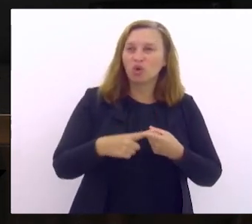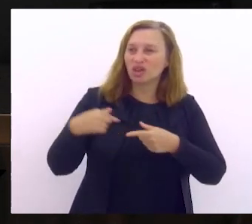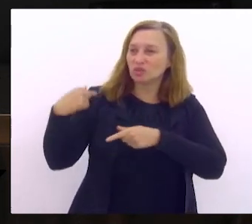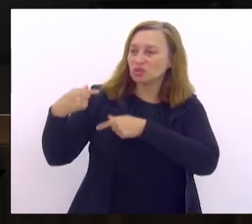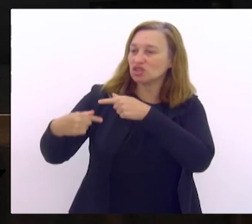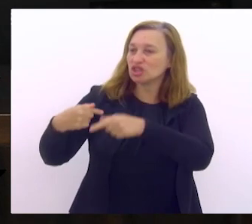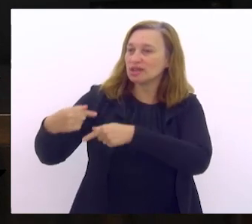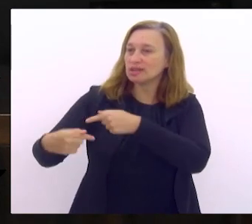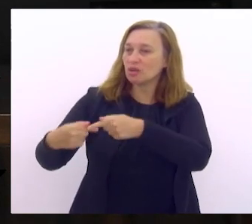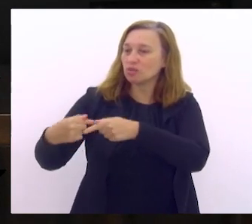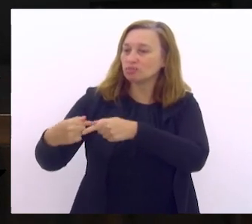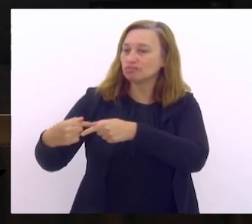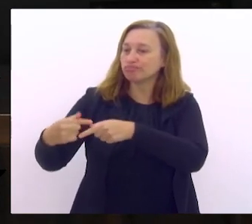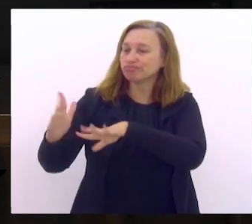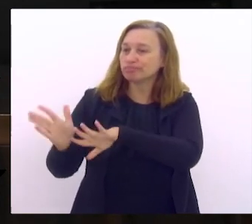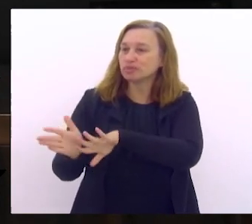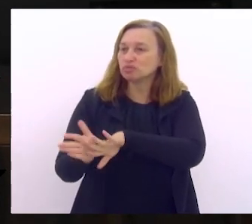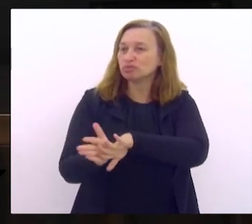está passando.